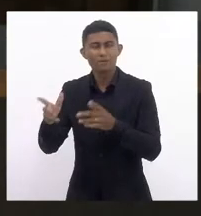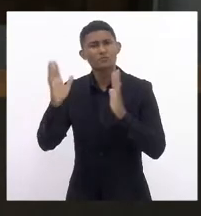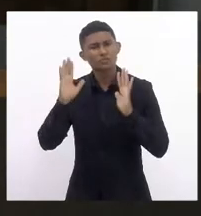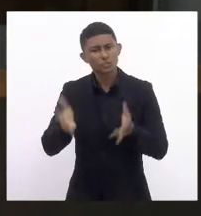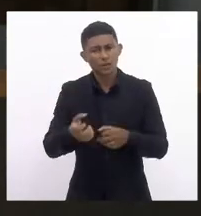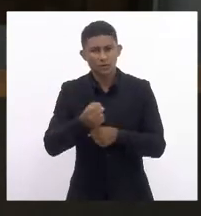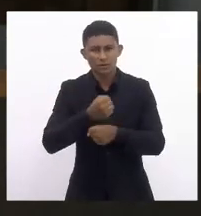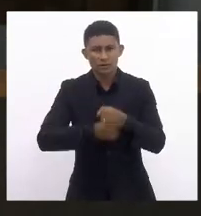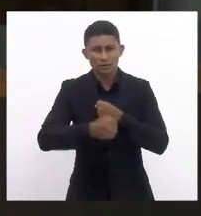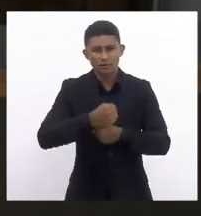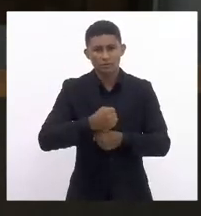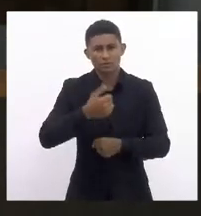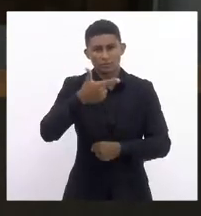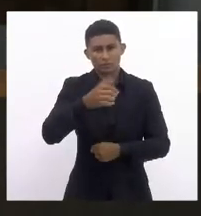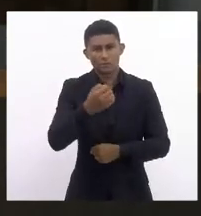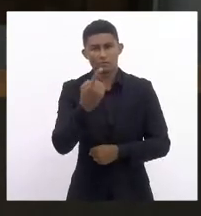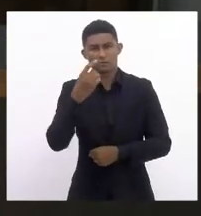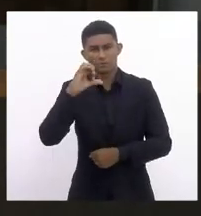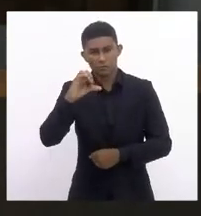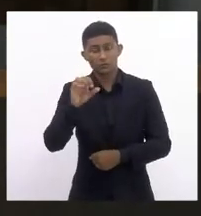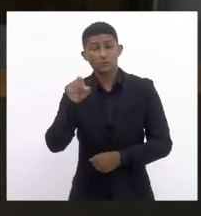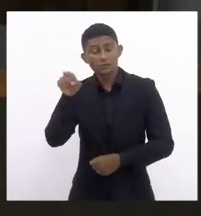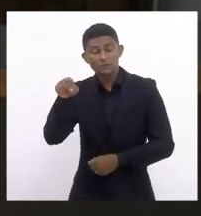2019, Tia Ju, foram